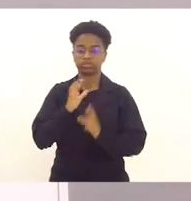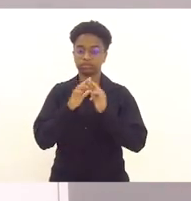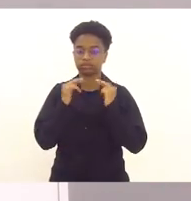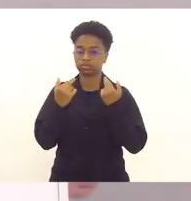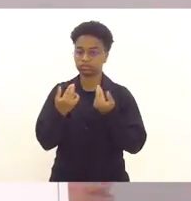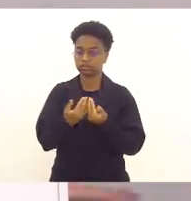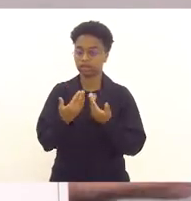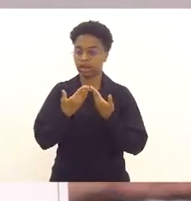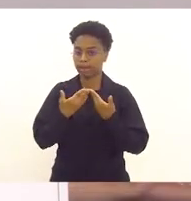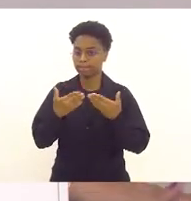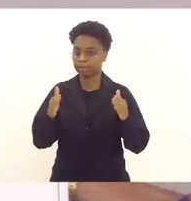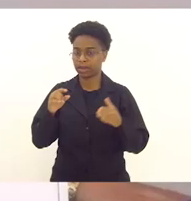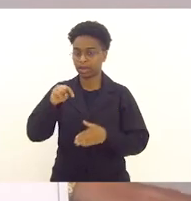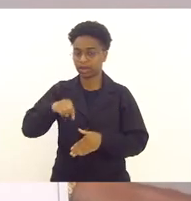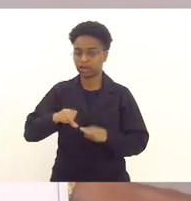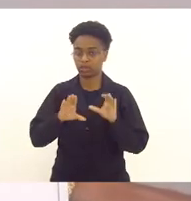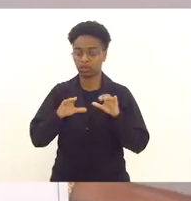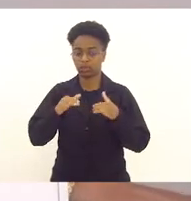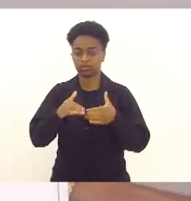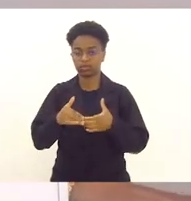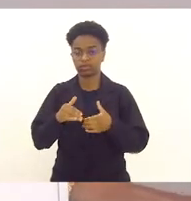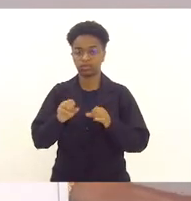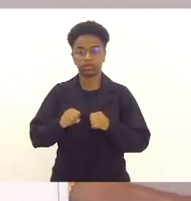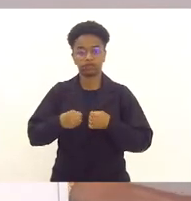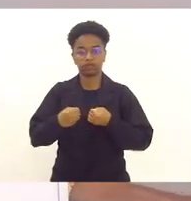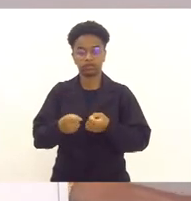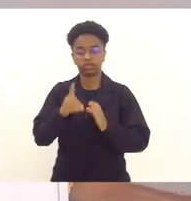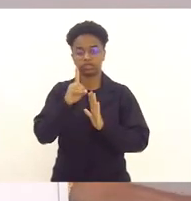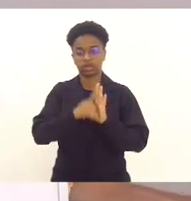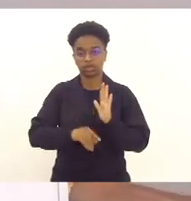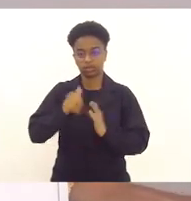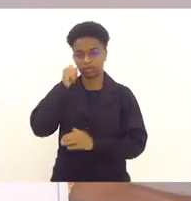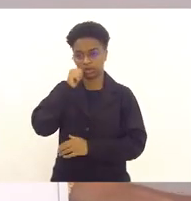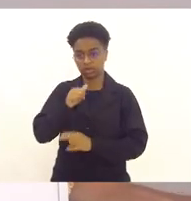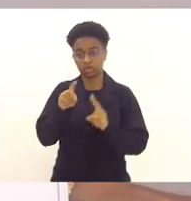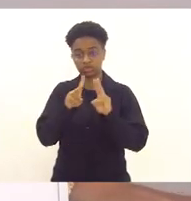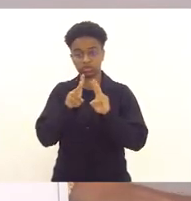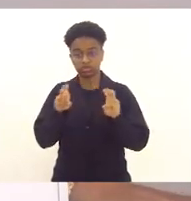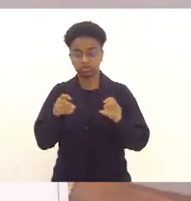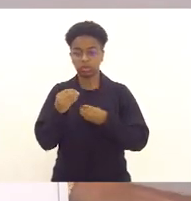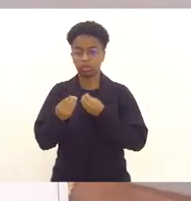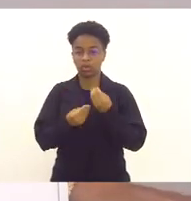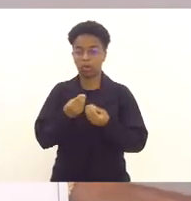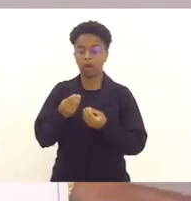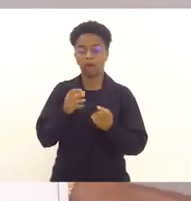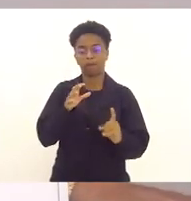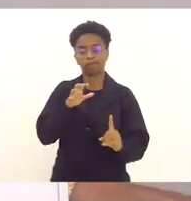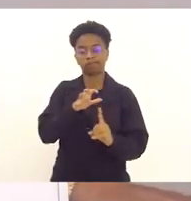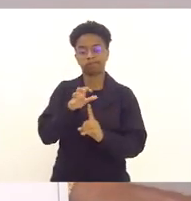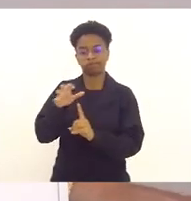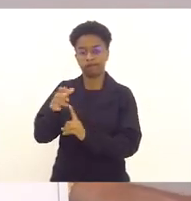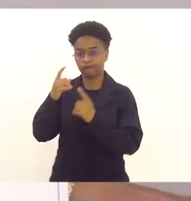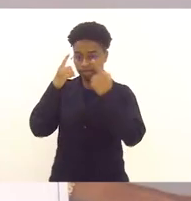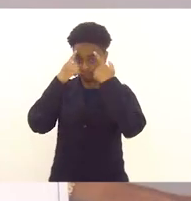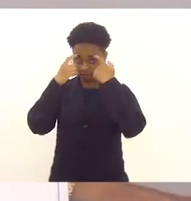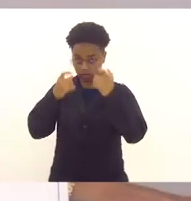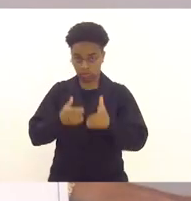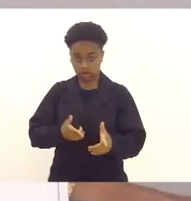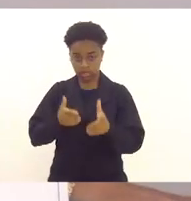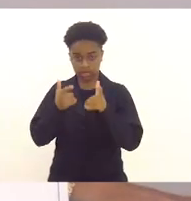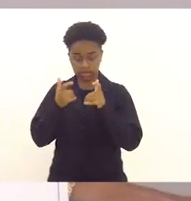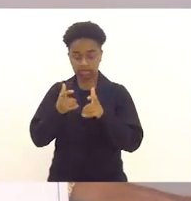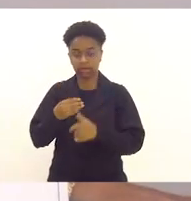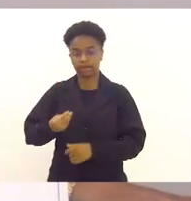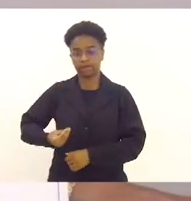desta comissão de defesa dos direitos da mulher sobre os impactos da violência armada na vida das mulheres